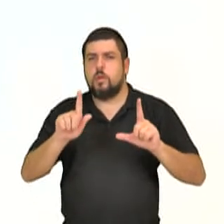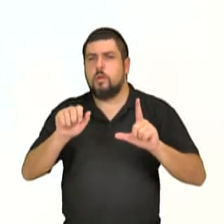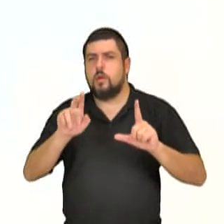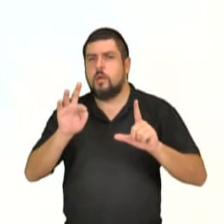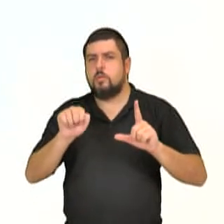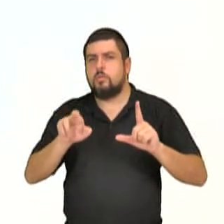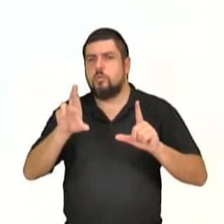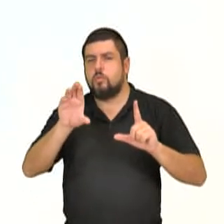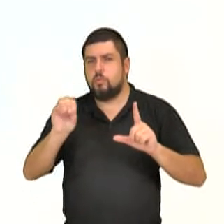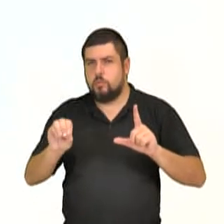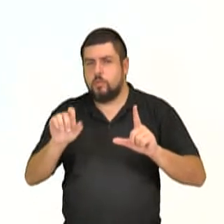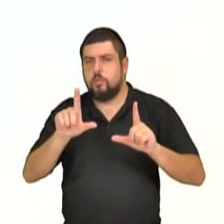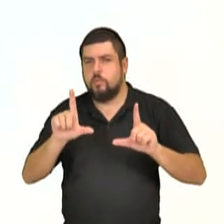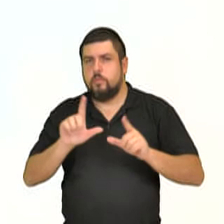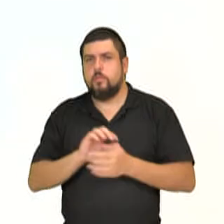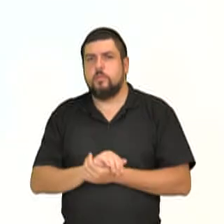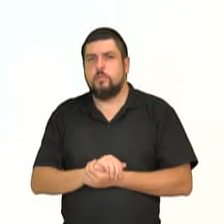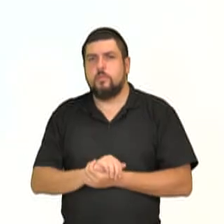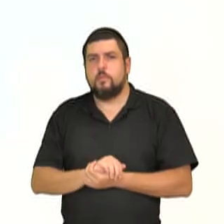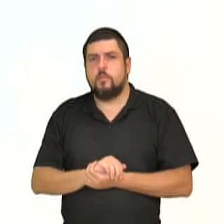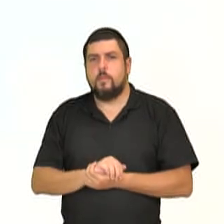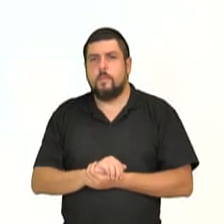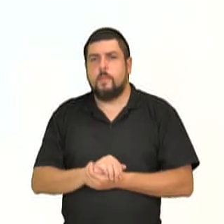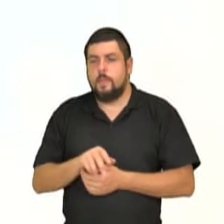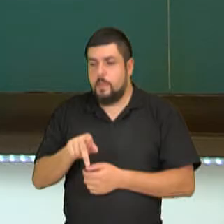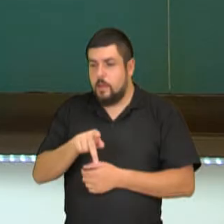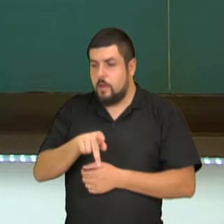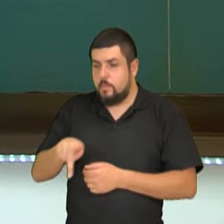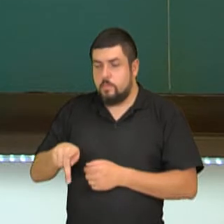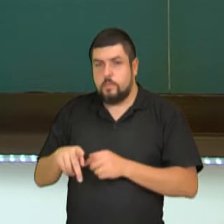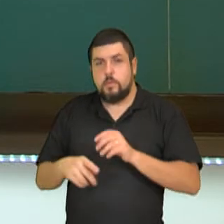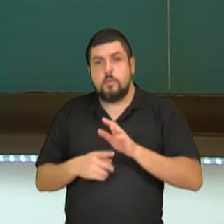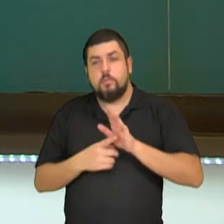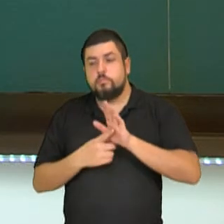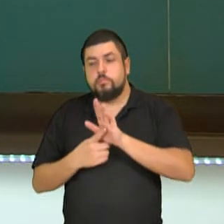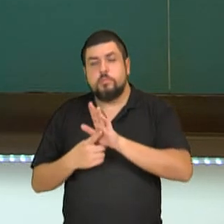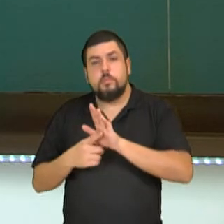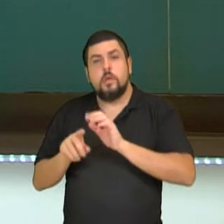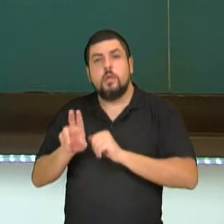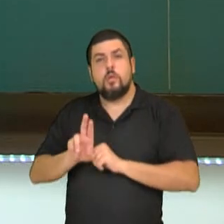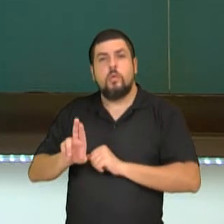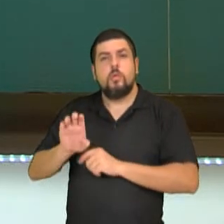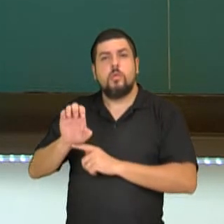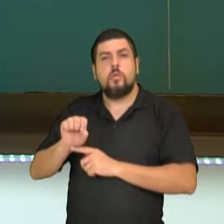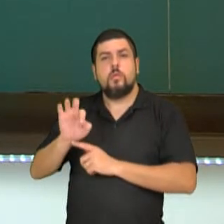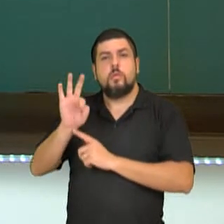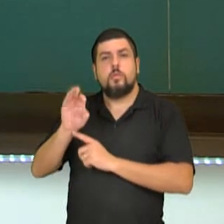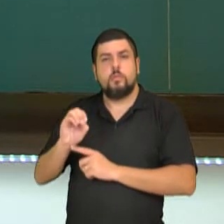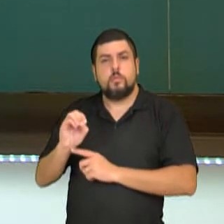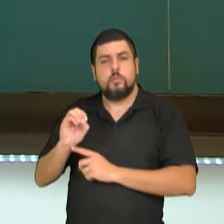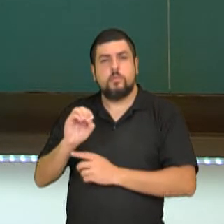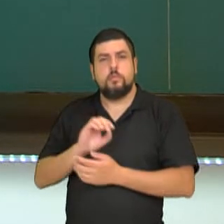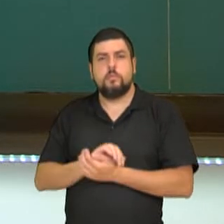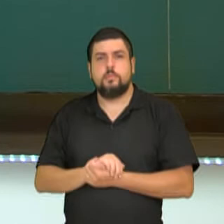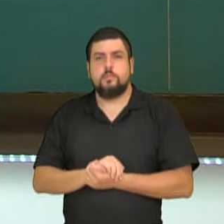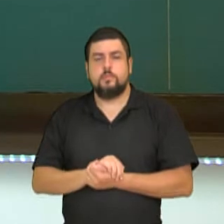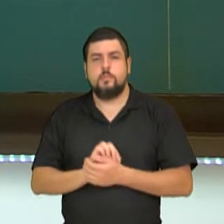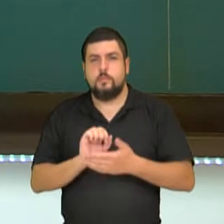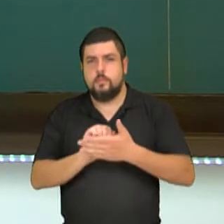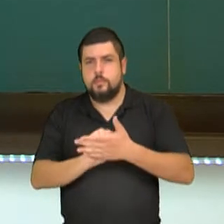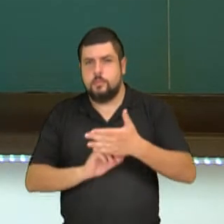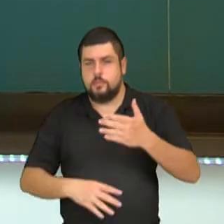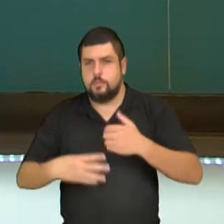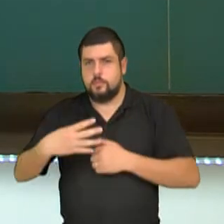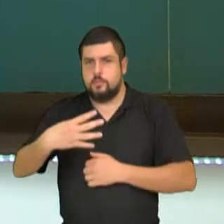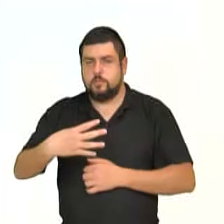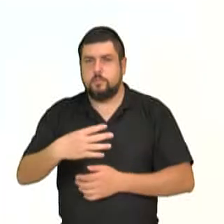esto, Garcia? Professora utilizando esto, pronome neutro esto. Bien? Atividade 4